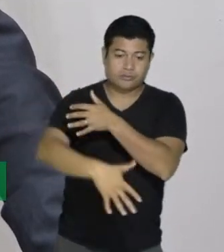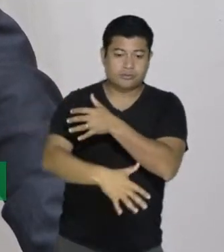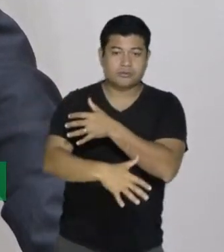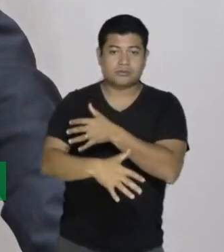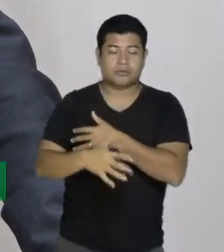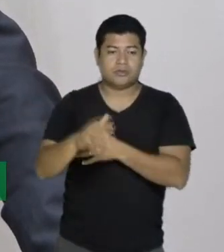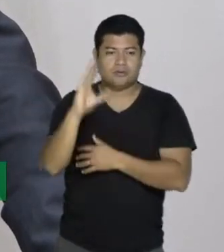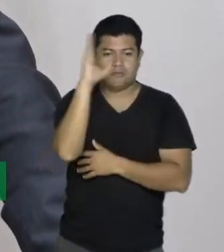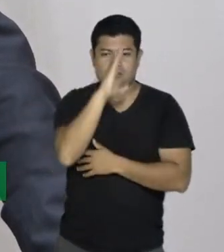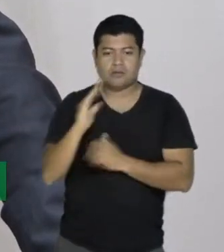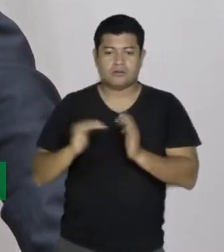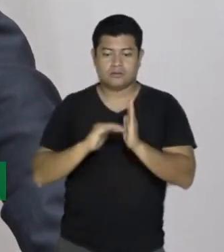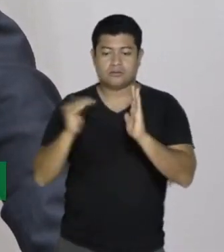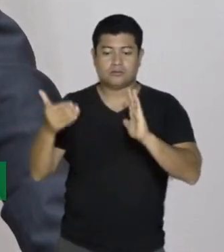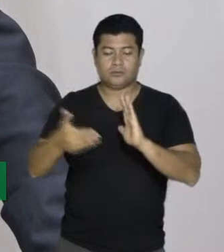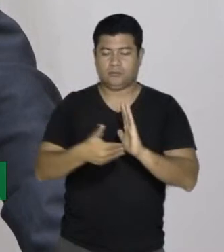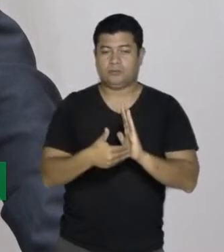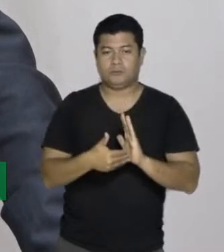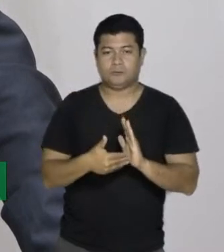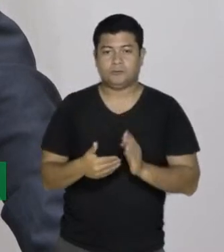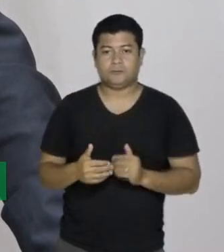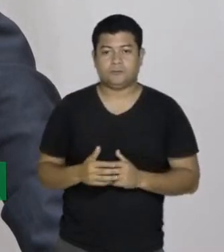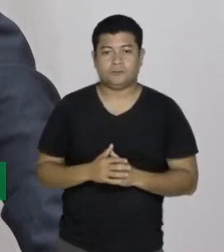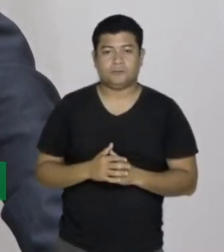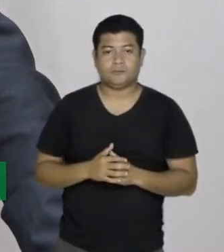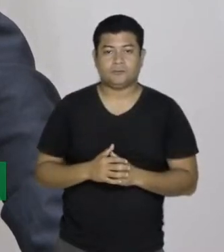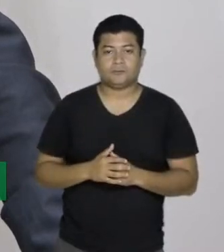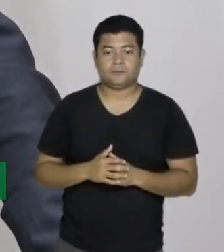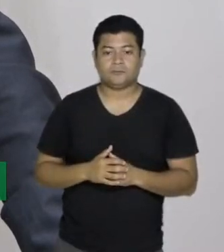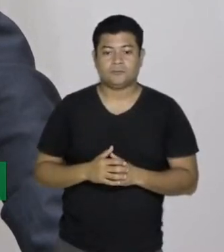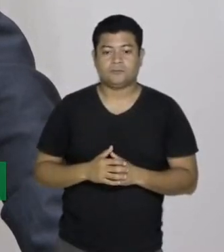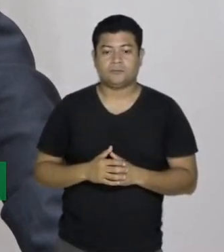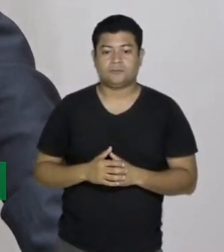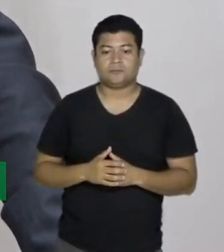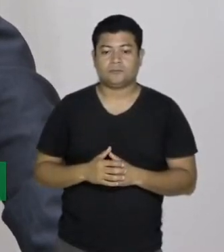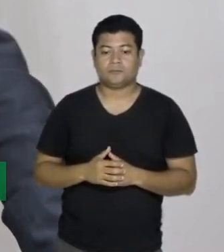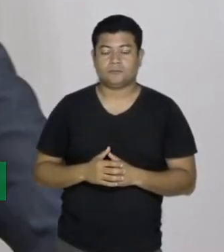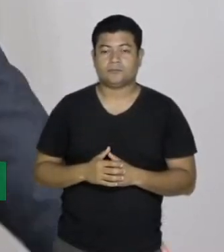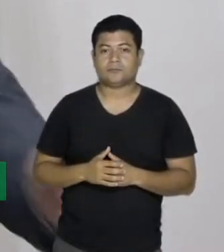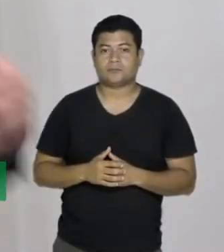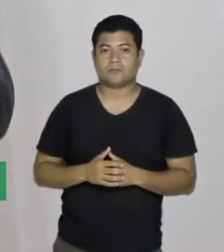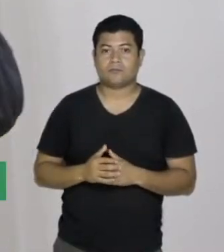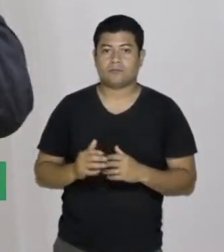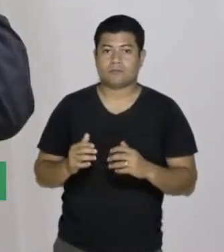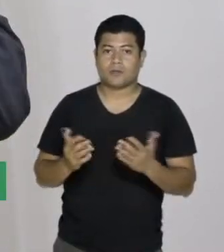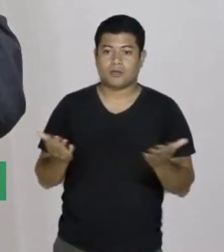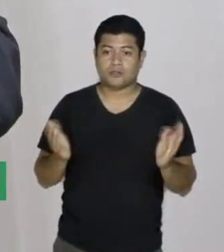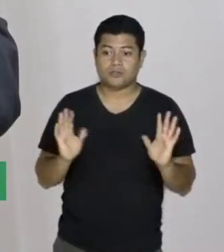nacional que comemoram